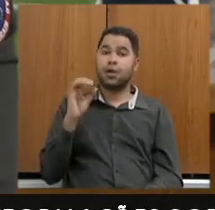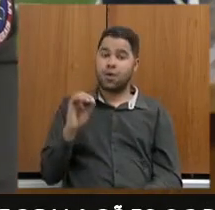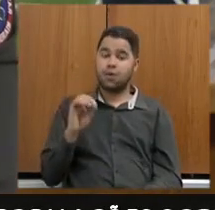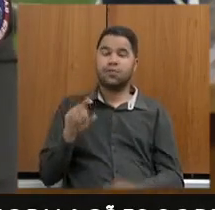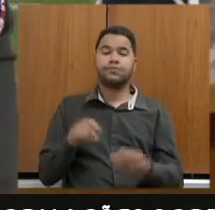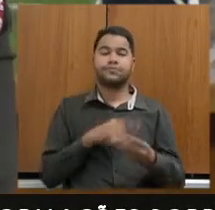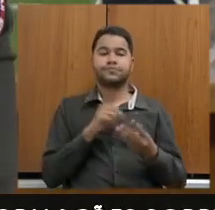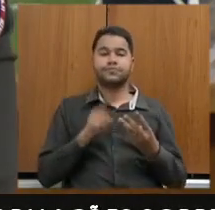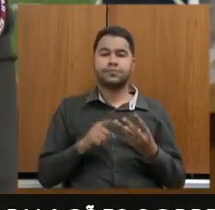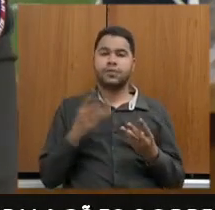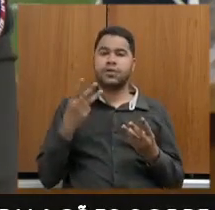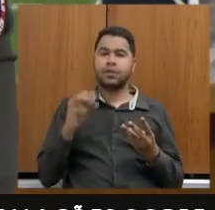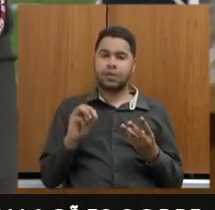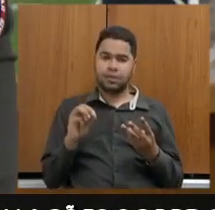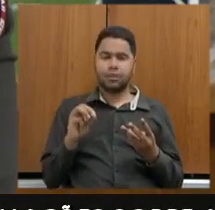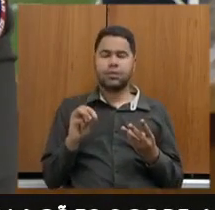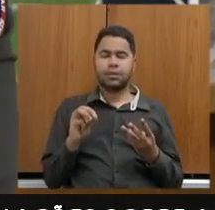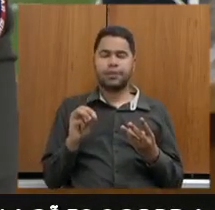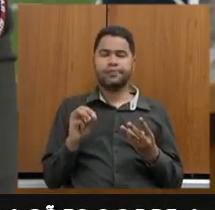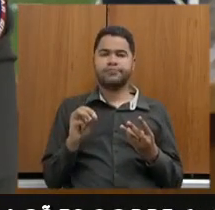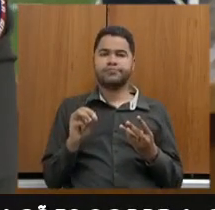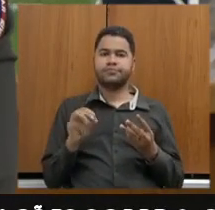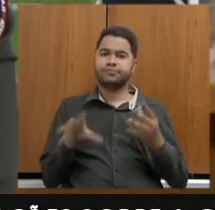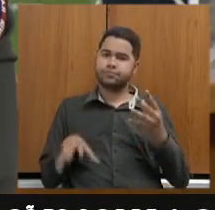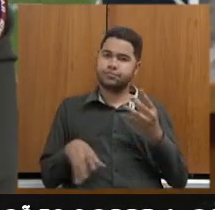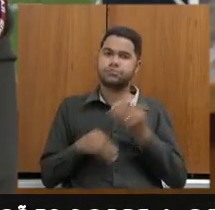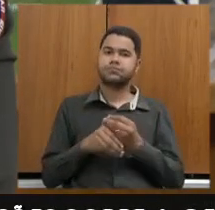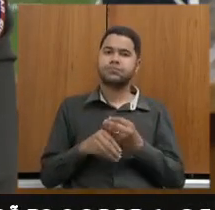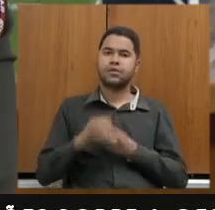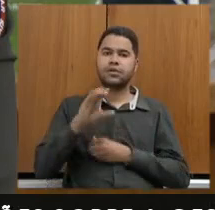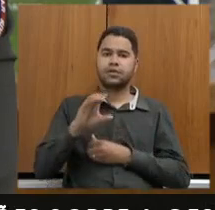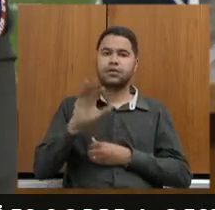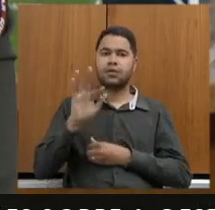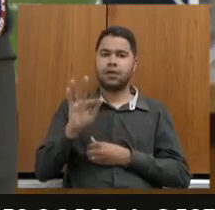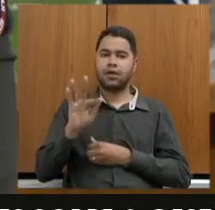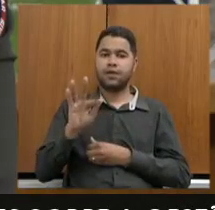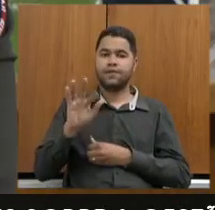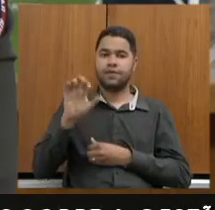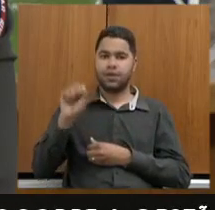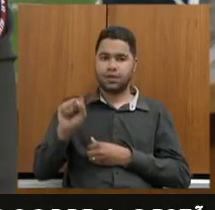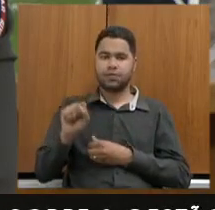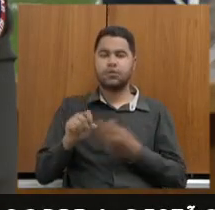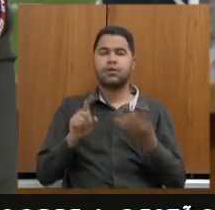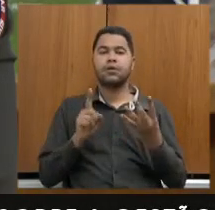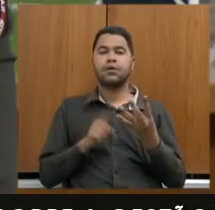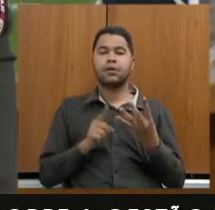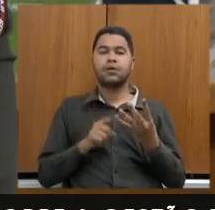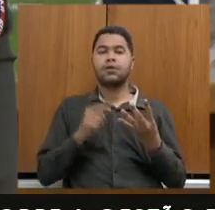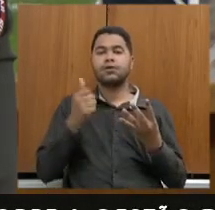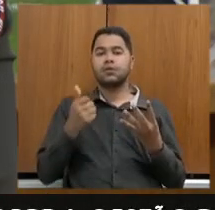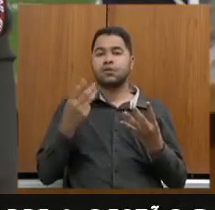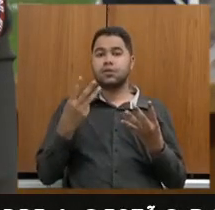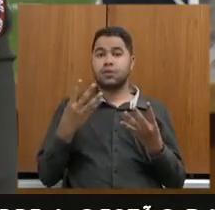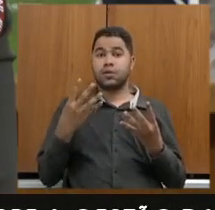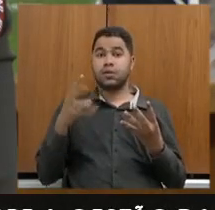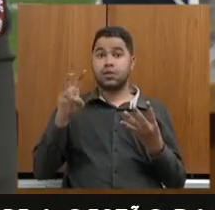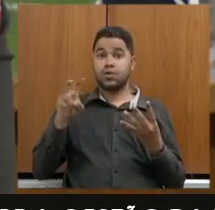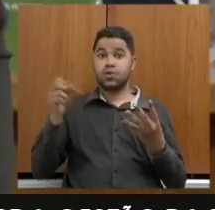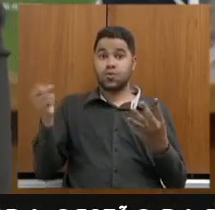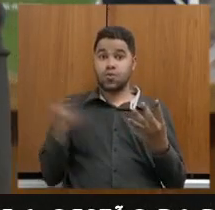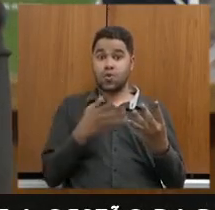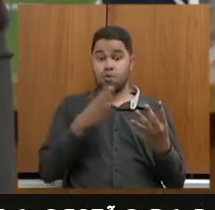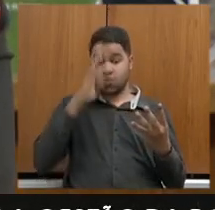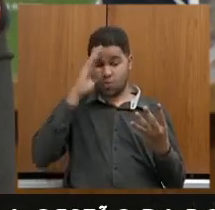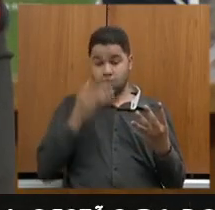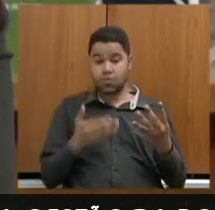30 integrantes do cfs 145 novos soldados que